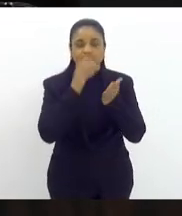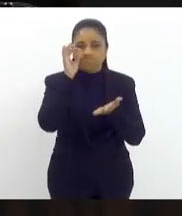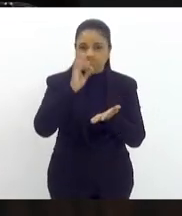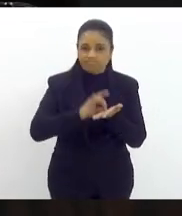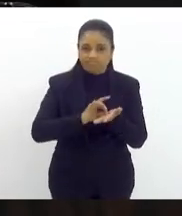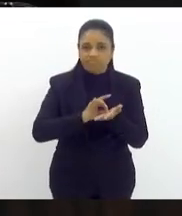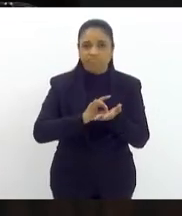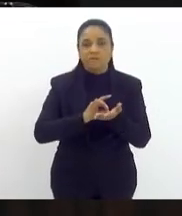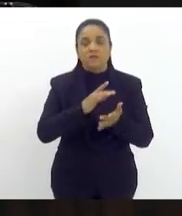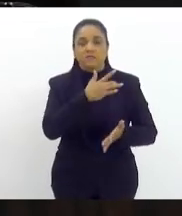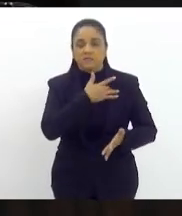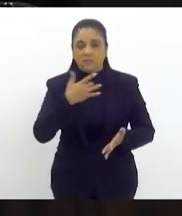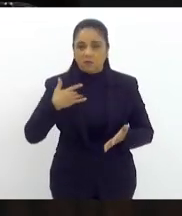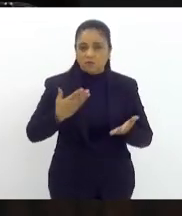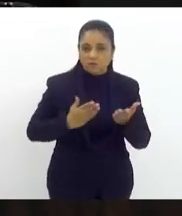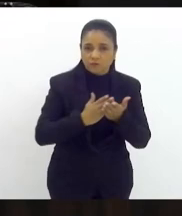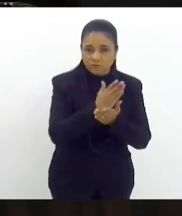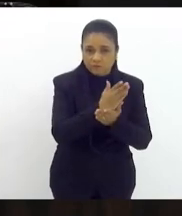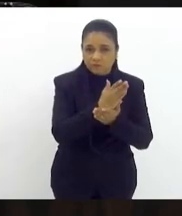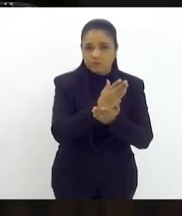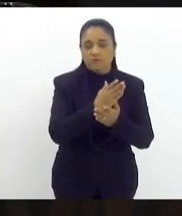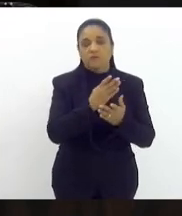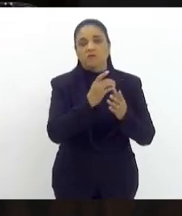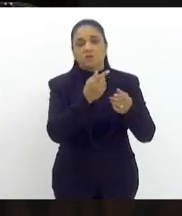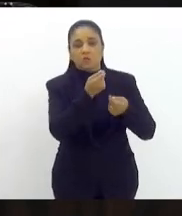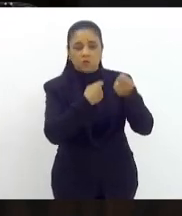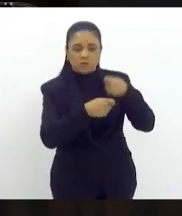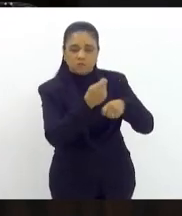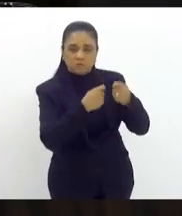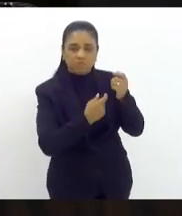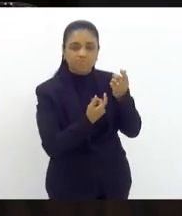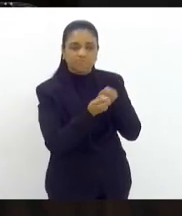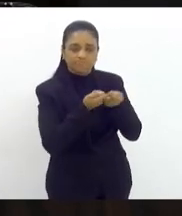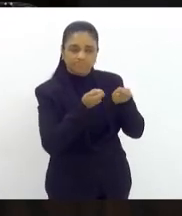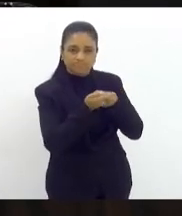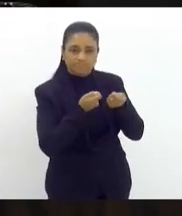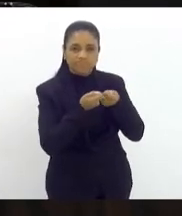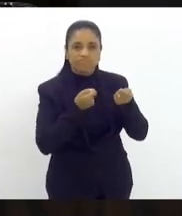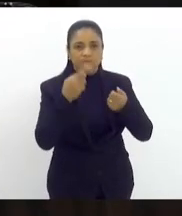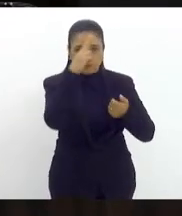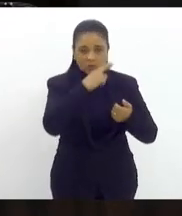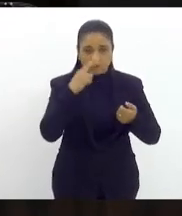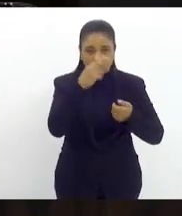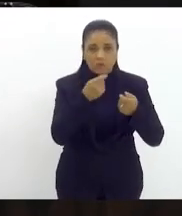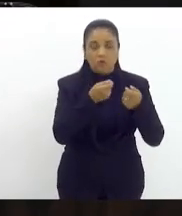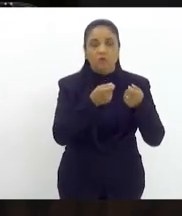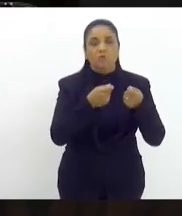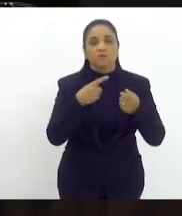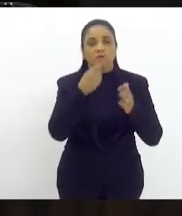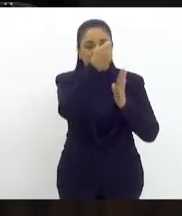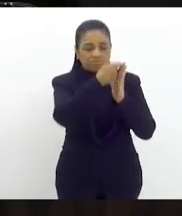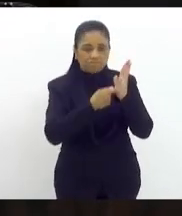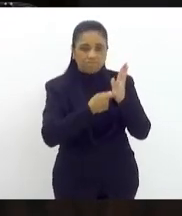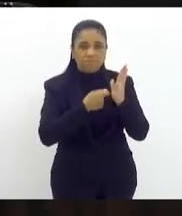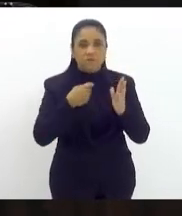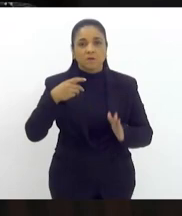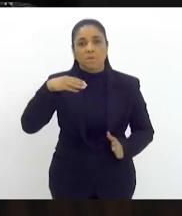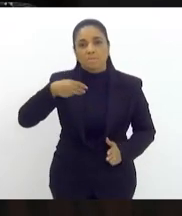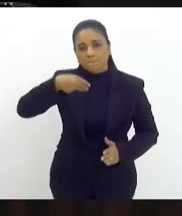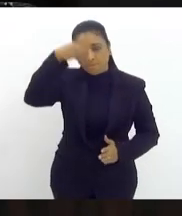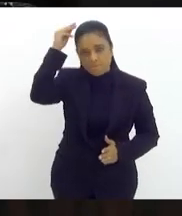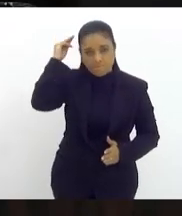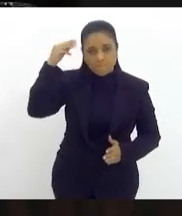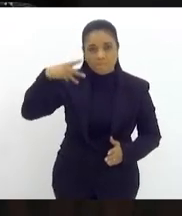de saúde favorável, de orçamento, finanças, fiscalização e controle favorável. Relatores, deputado Márcio Pacheco,